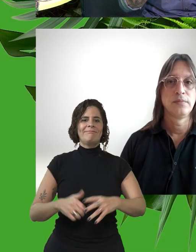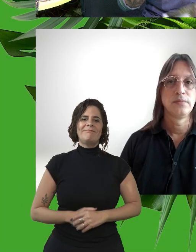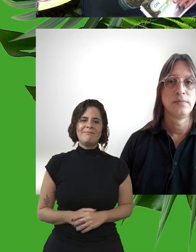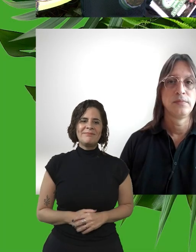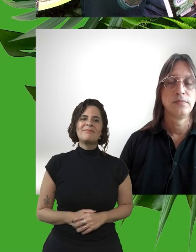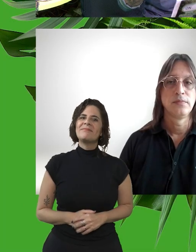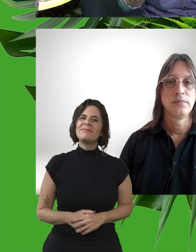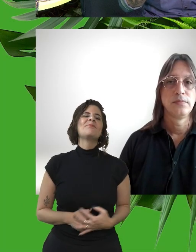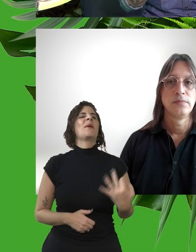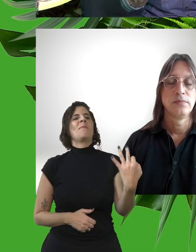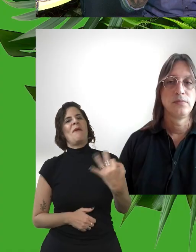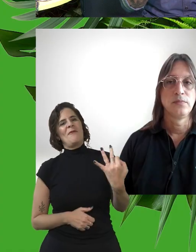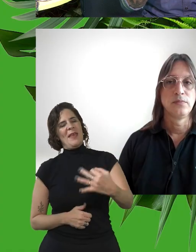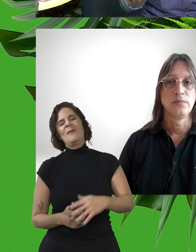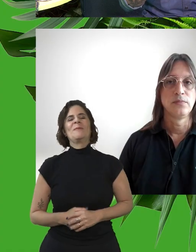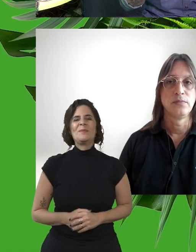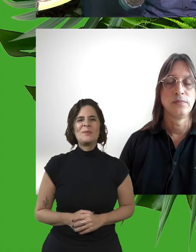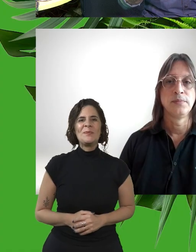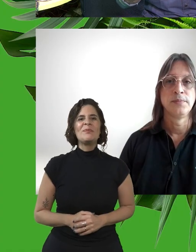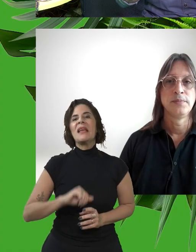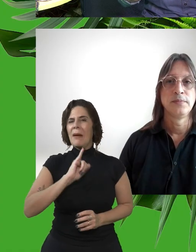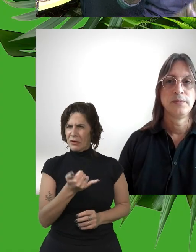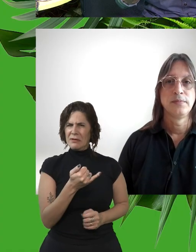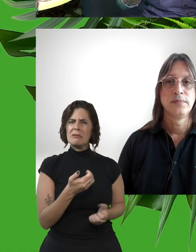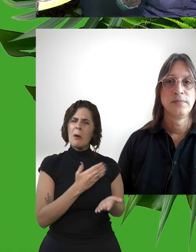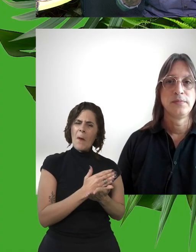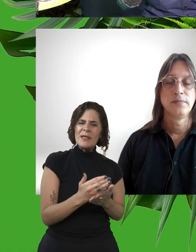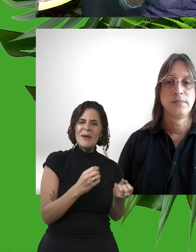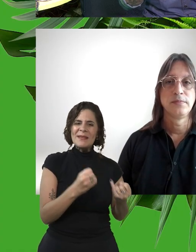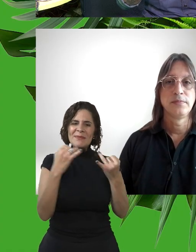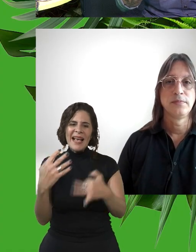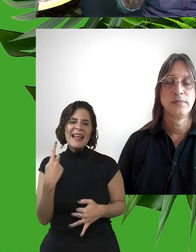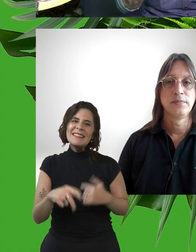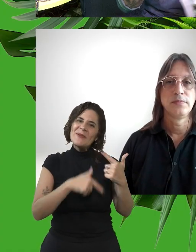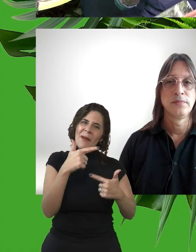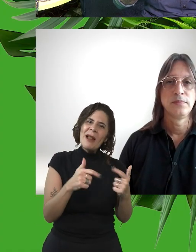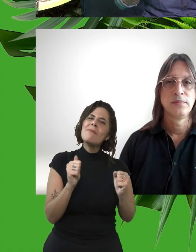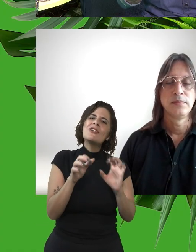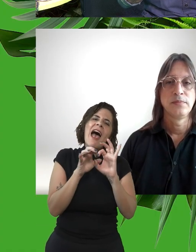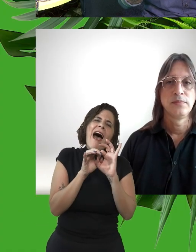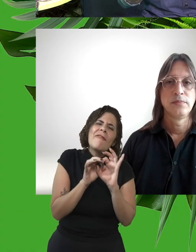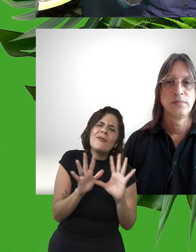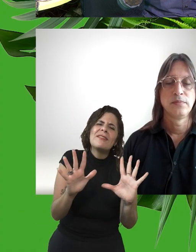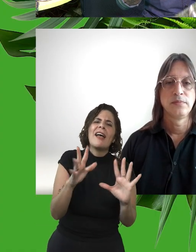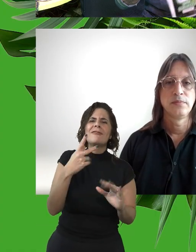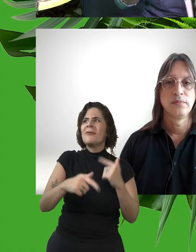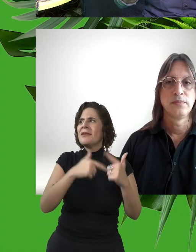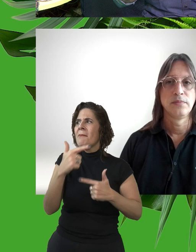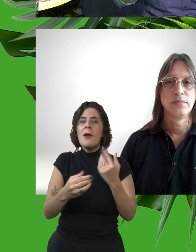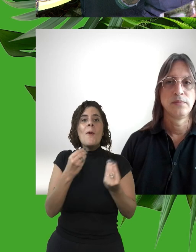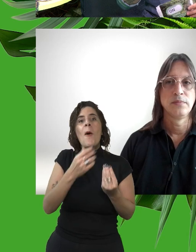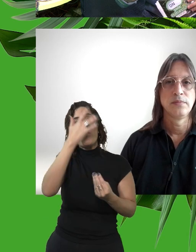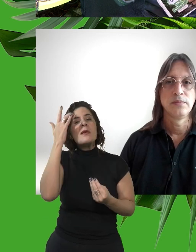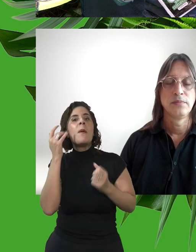Perfeito. E aproveitando que você começou a falar um pouquinho das suas obras, queria que você ficasse à vontade para trazer um pouquinho de todo o seu trabalho, onde as pessoas